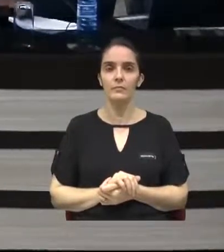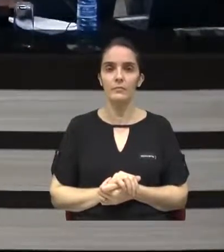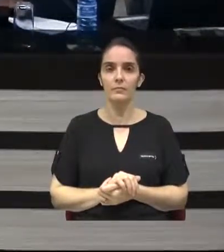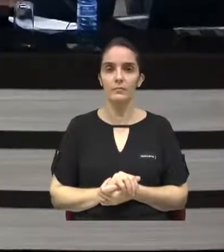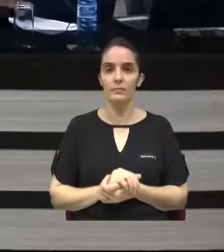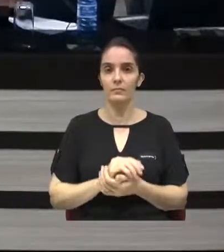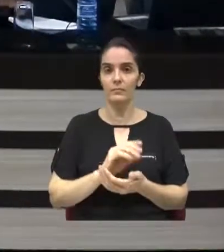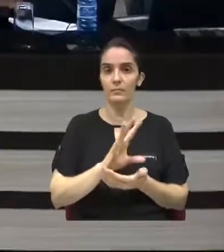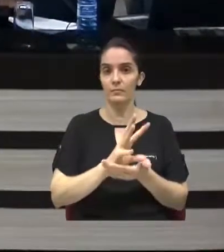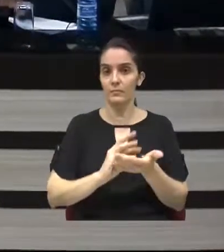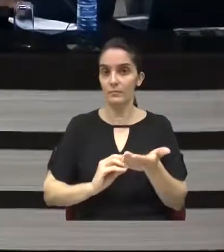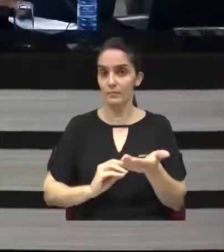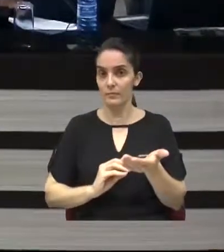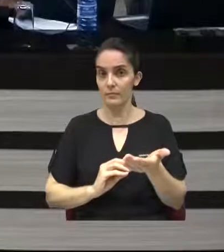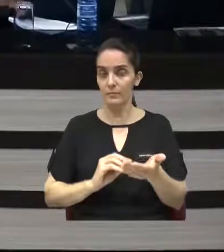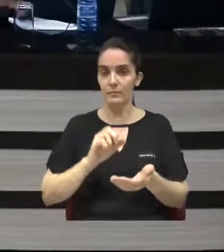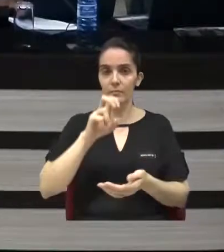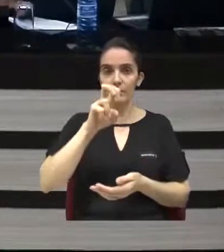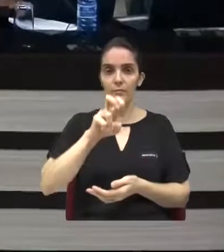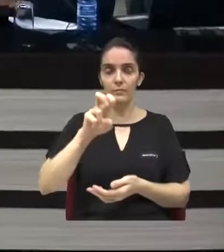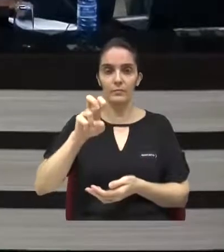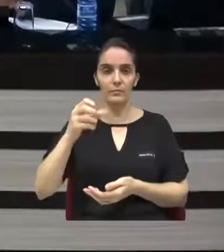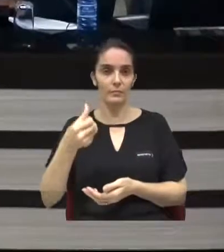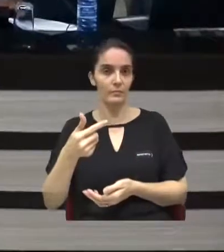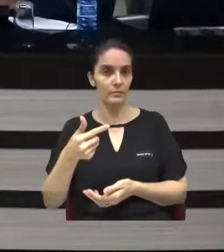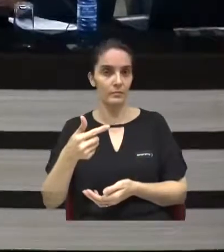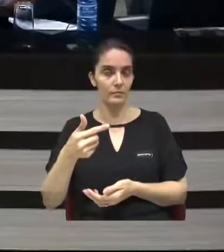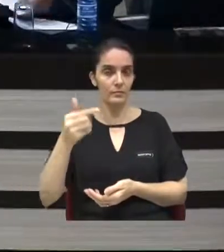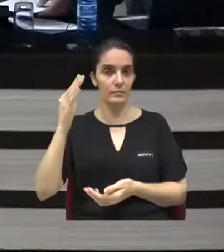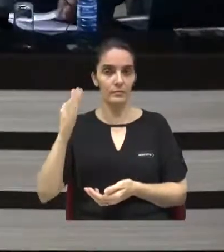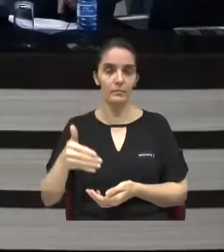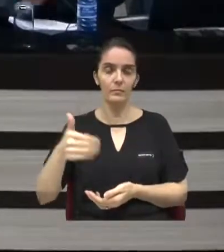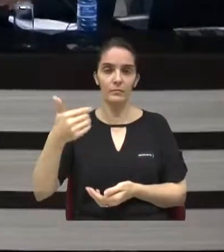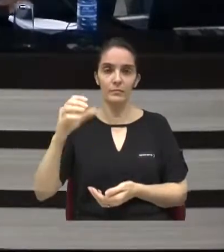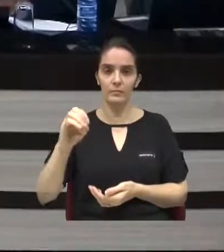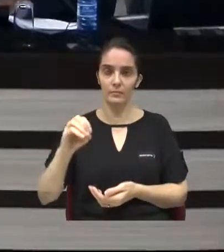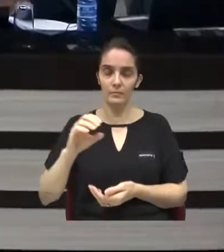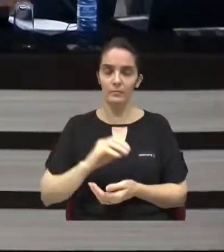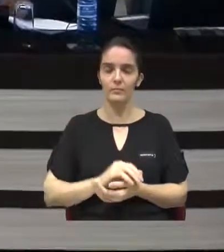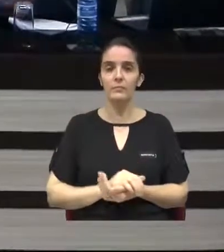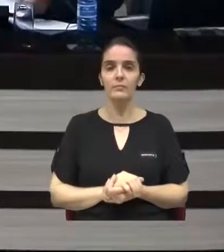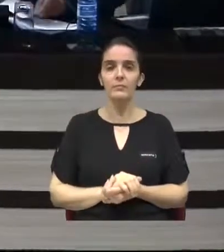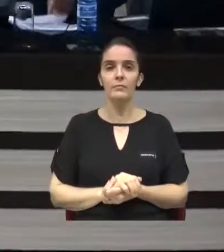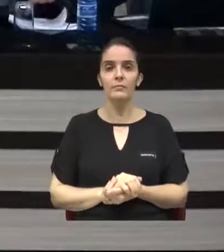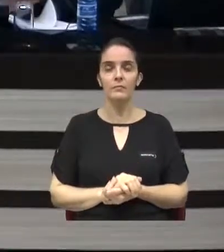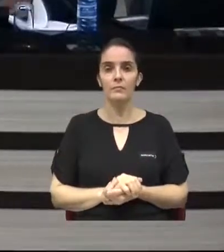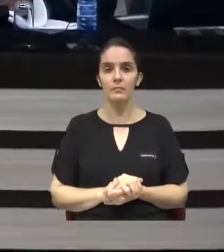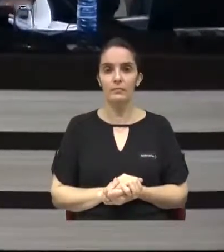Segue a cópia da Lei Complementar 552 de 2010.